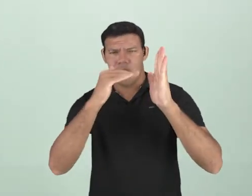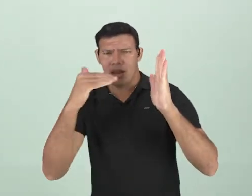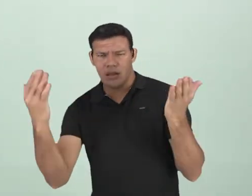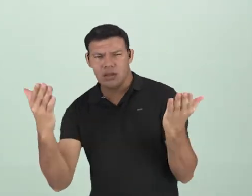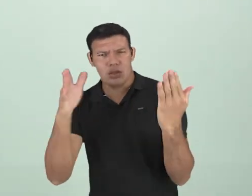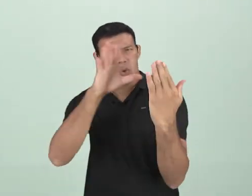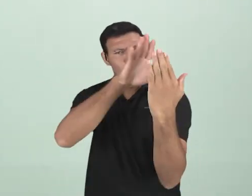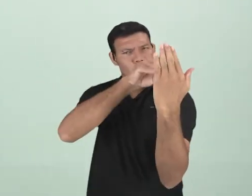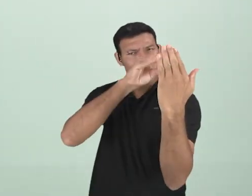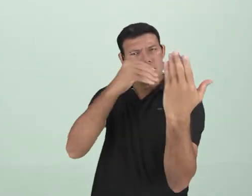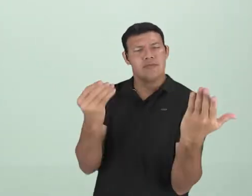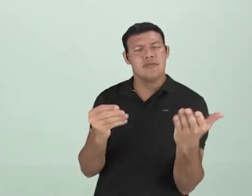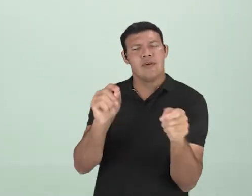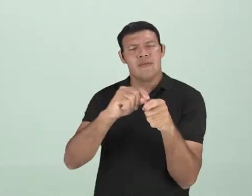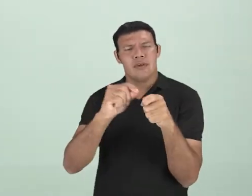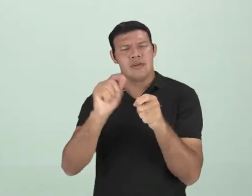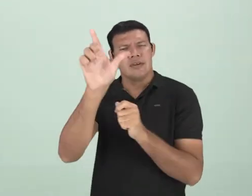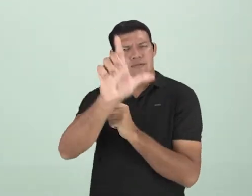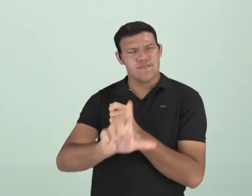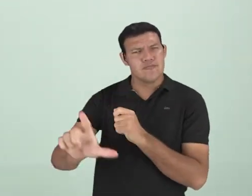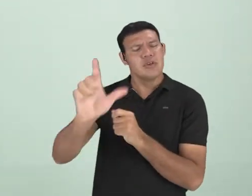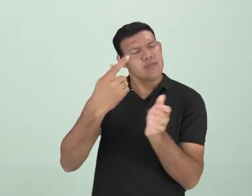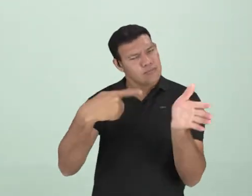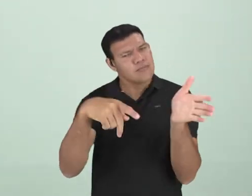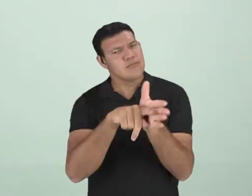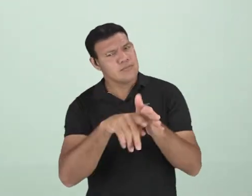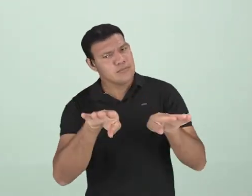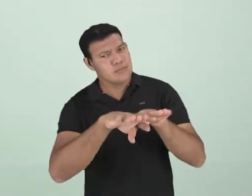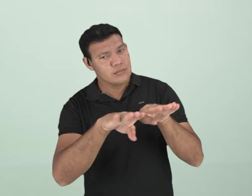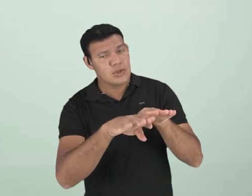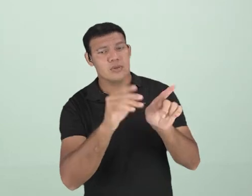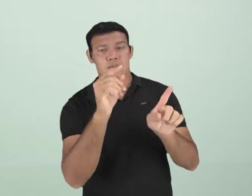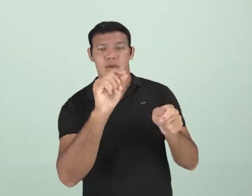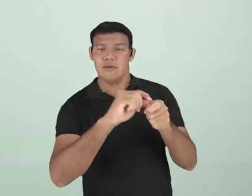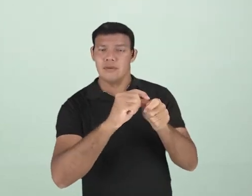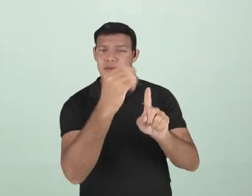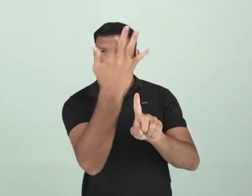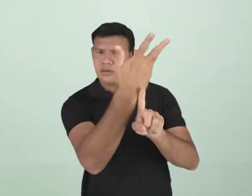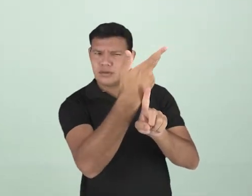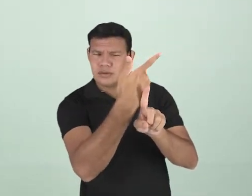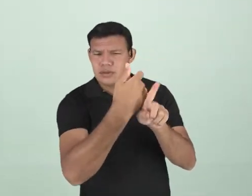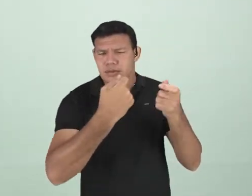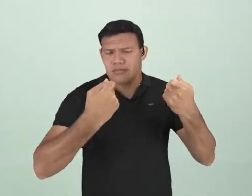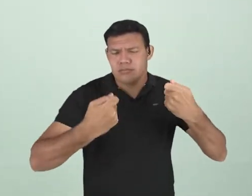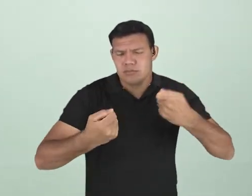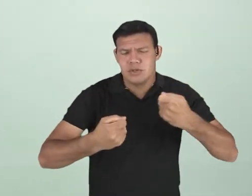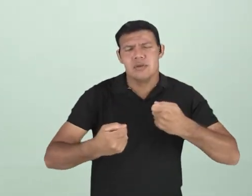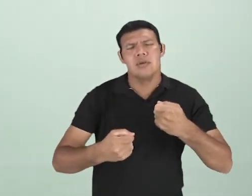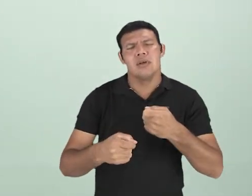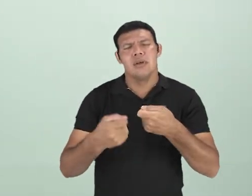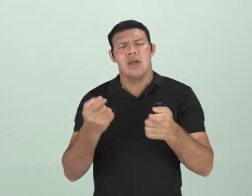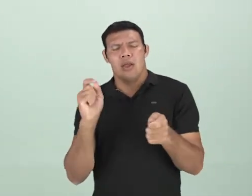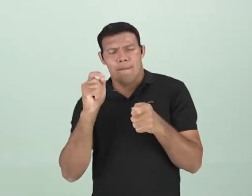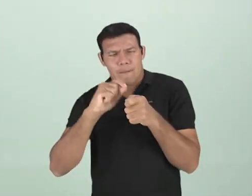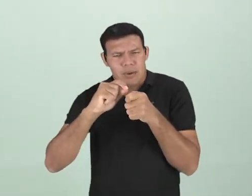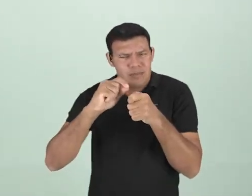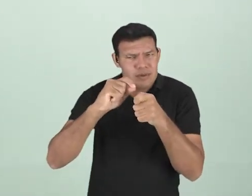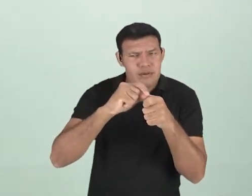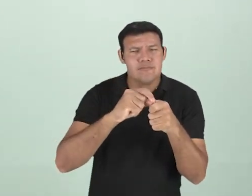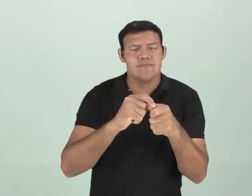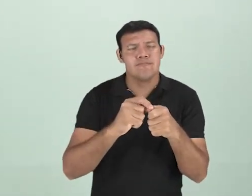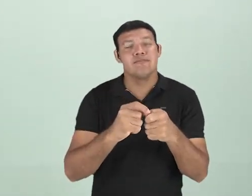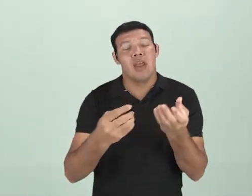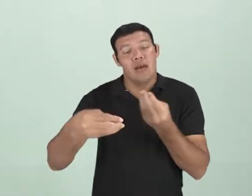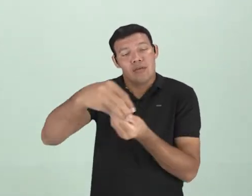Fazer literatura é fazer arte. Precisa-se de toda uma construção. Por isso que envolve a